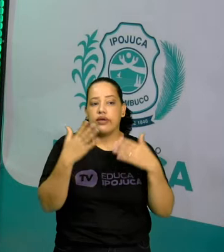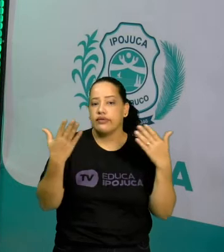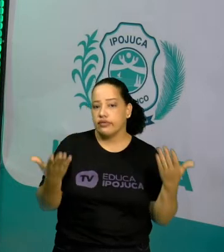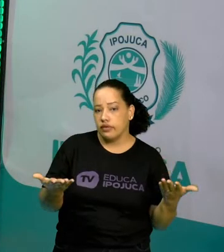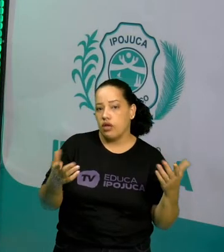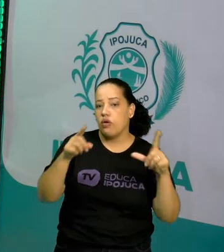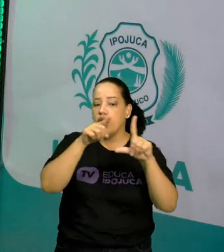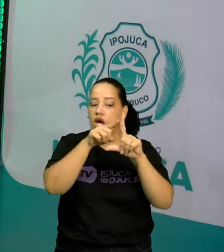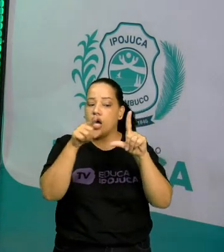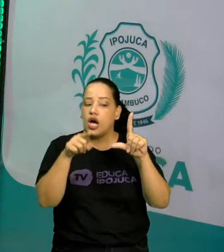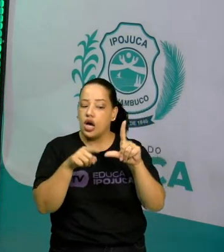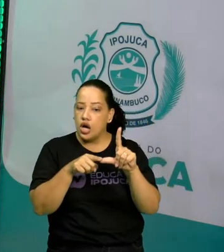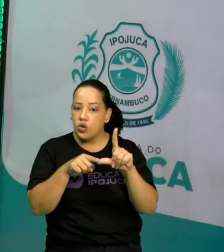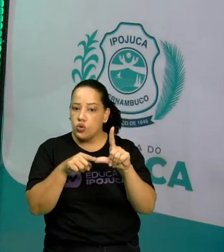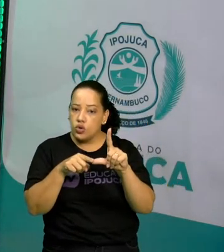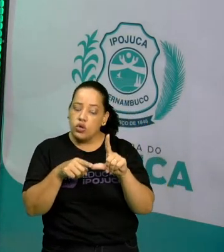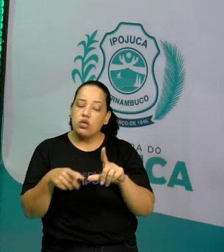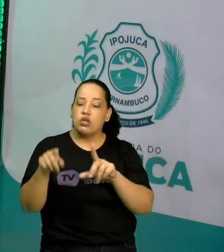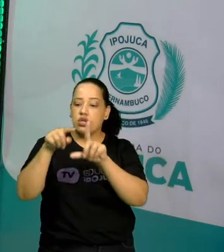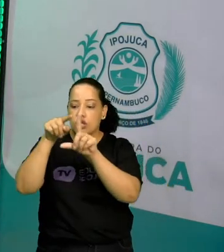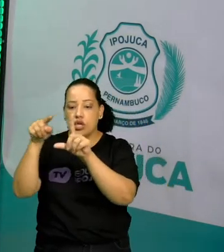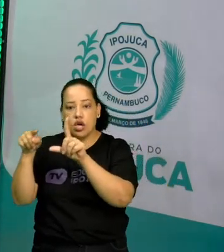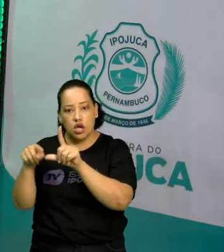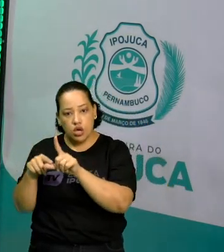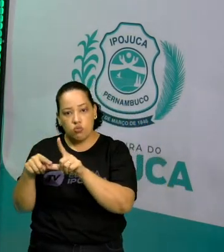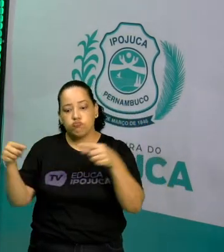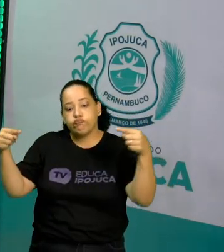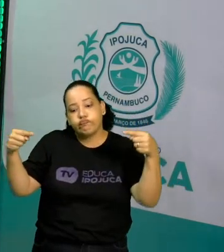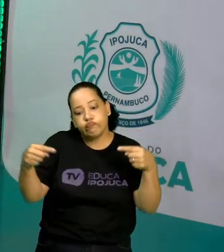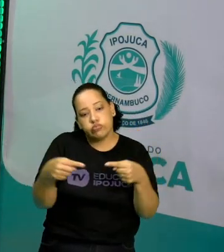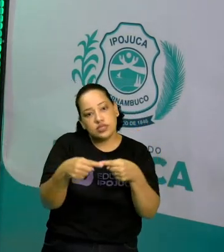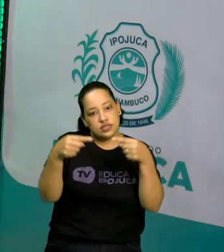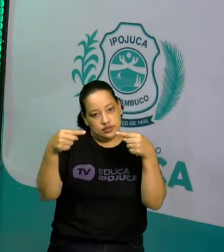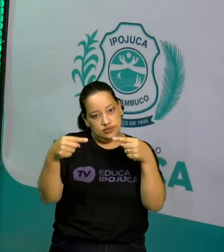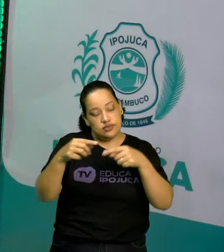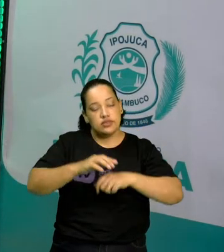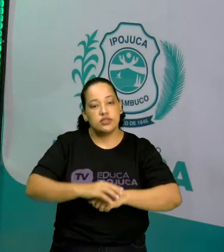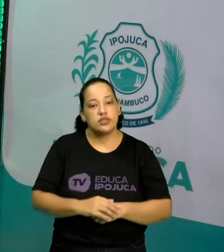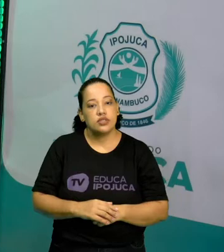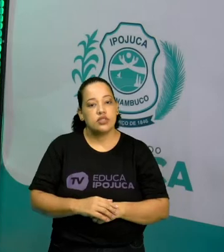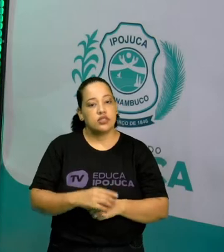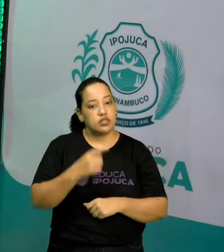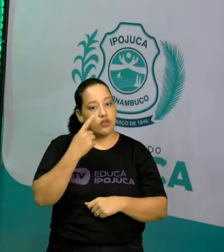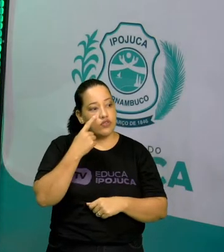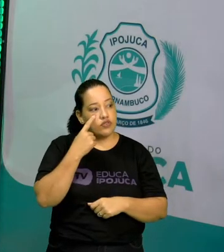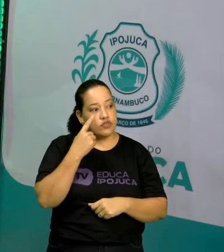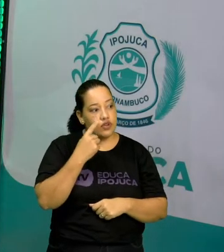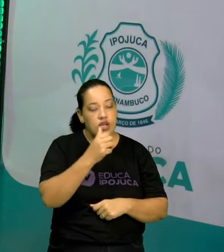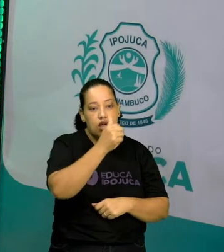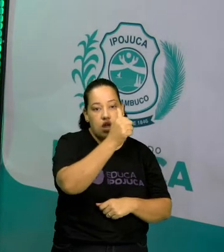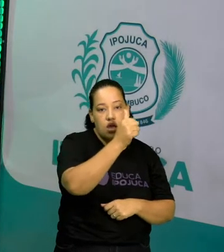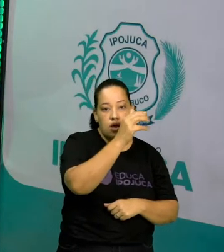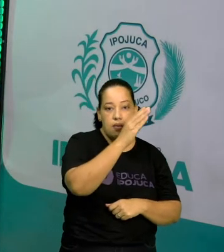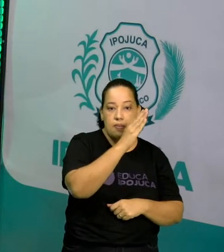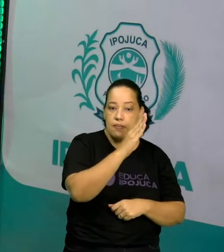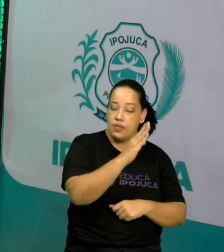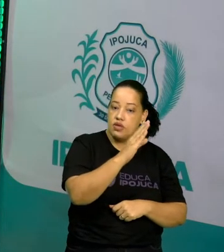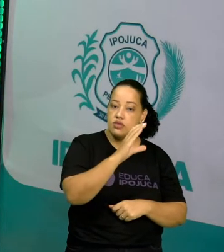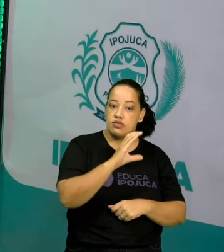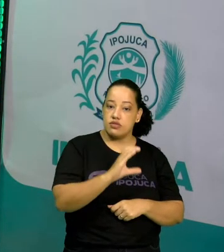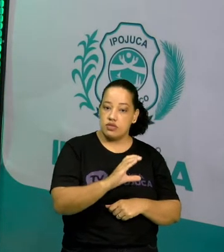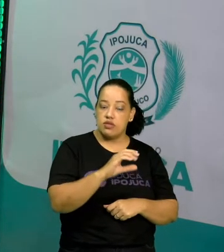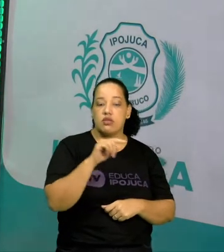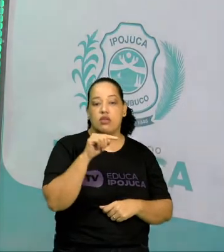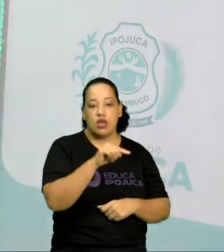aqui é congruente também com esse. Então, vamos lá. O triângulo ABC é congruente